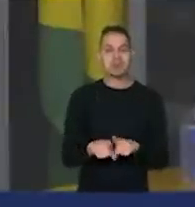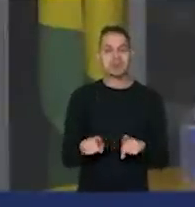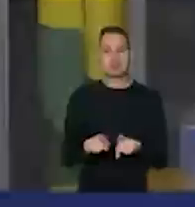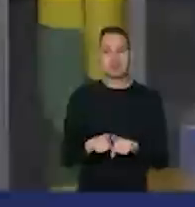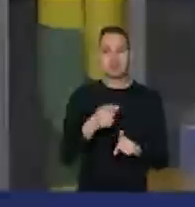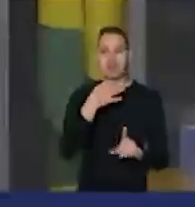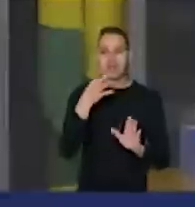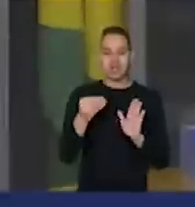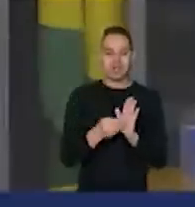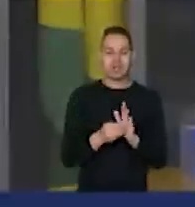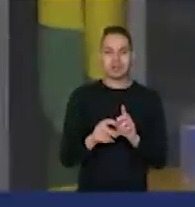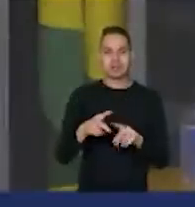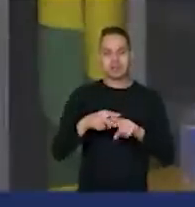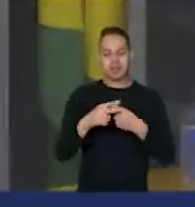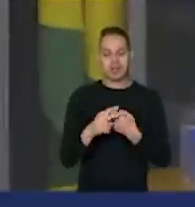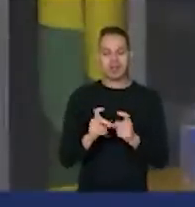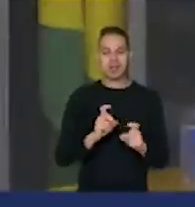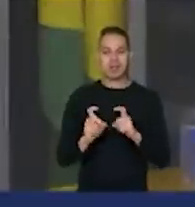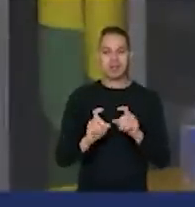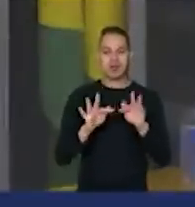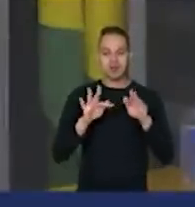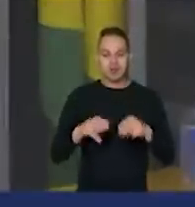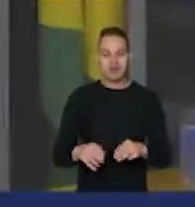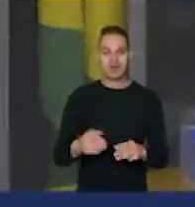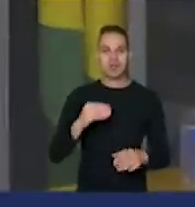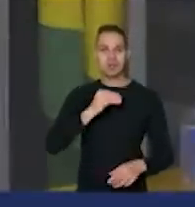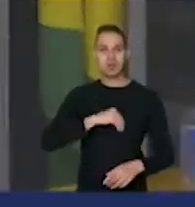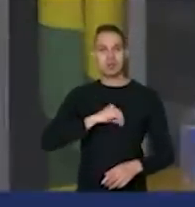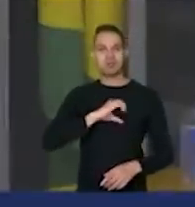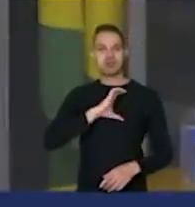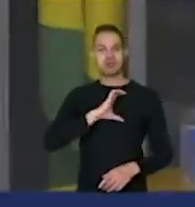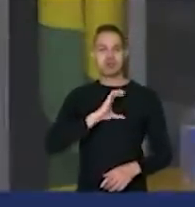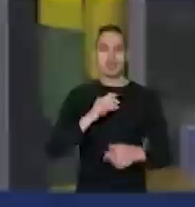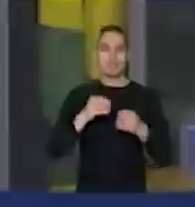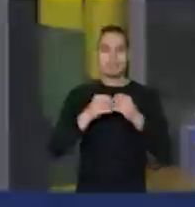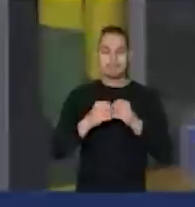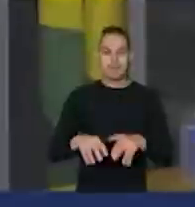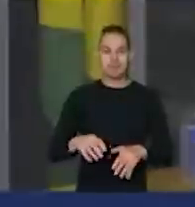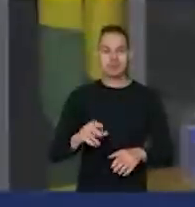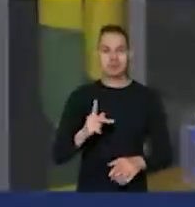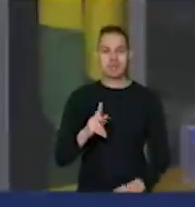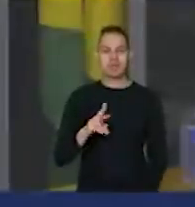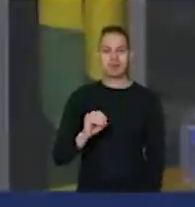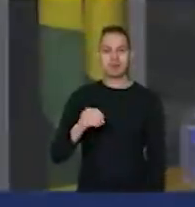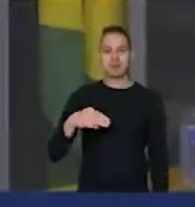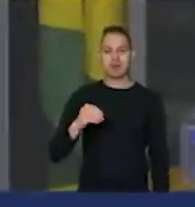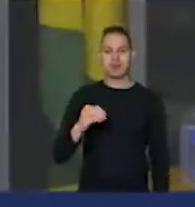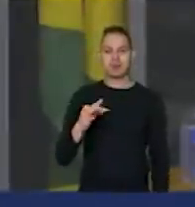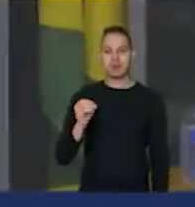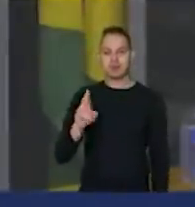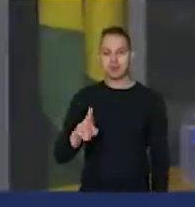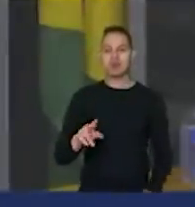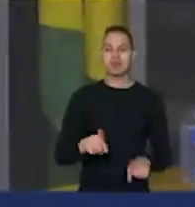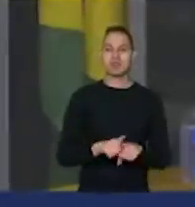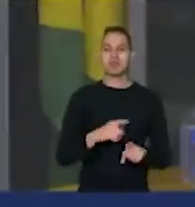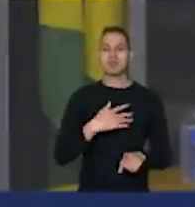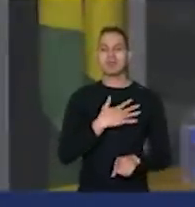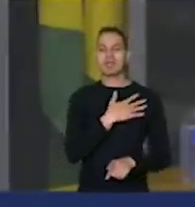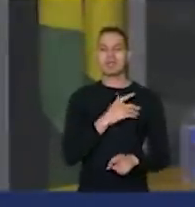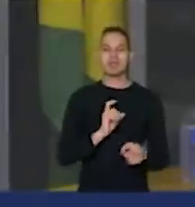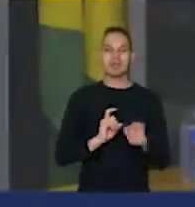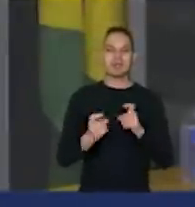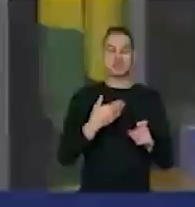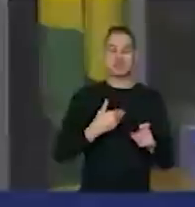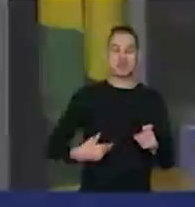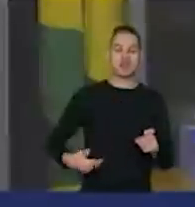reforma administrativa, o fim de super salário para juiz, para promotor, para militar que acumula cargo na administração pública federal. Poderíamos economizar